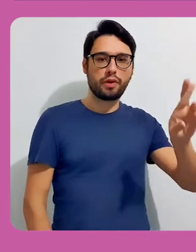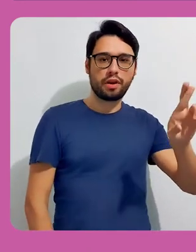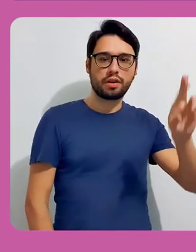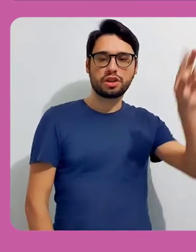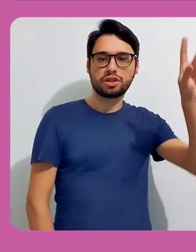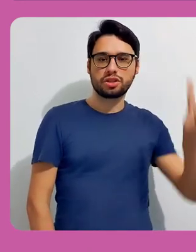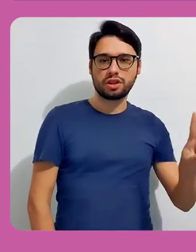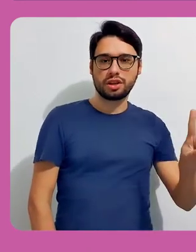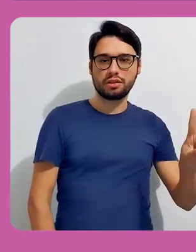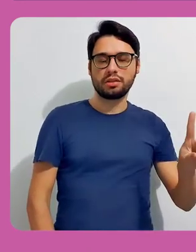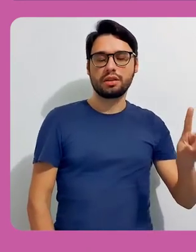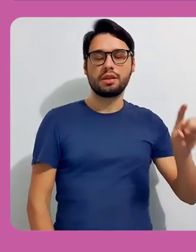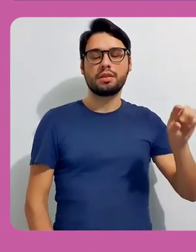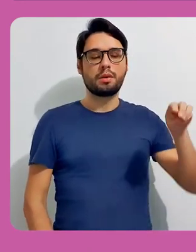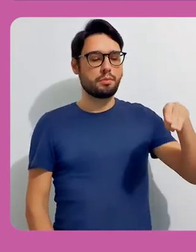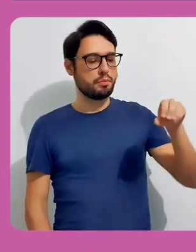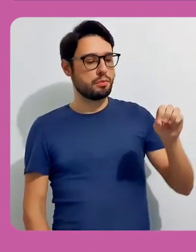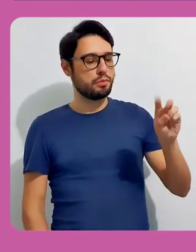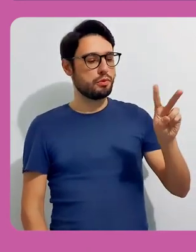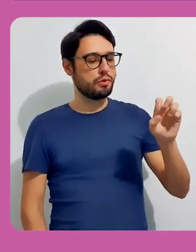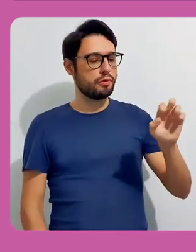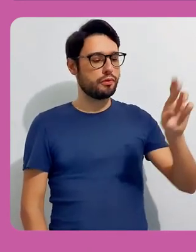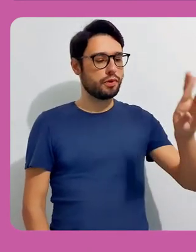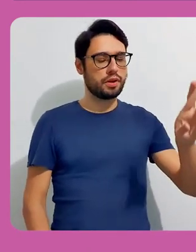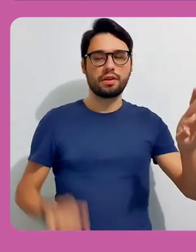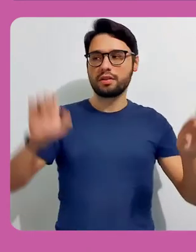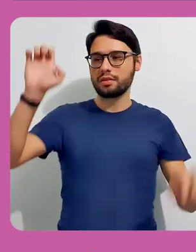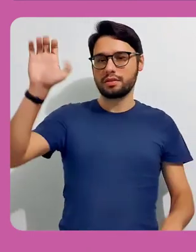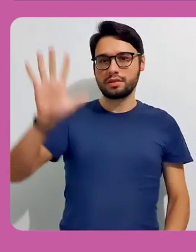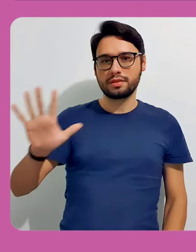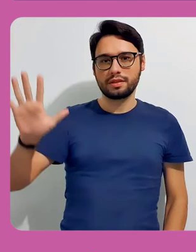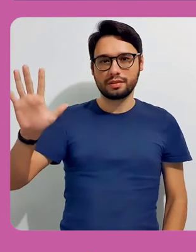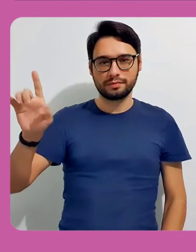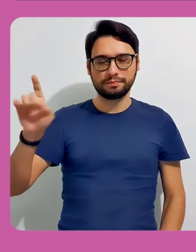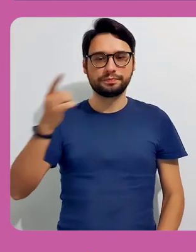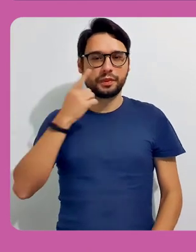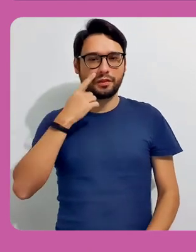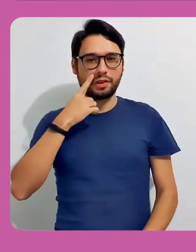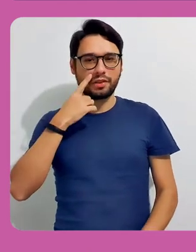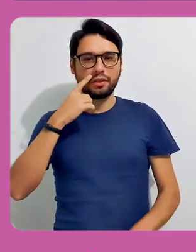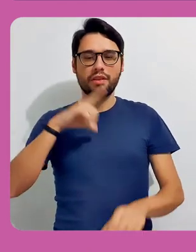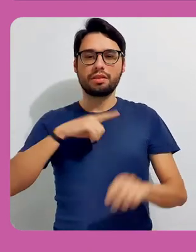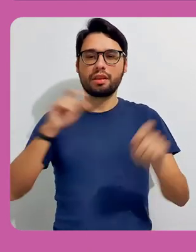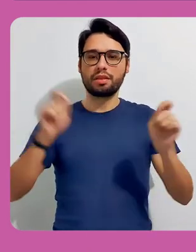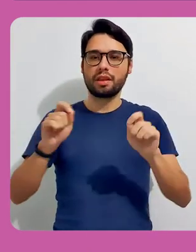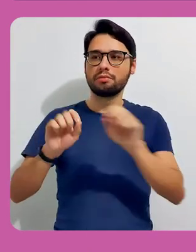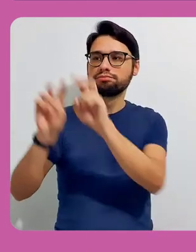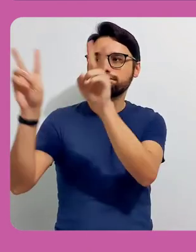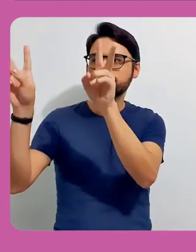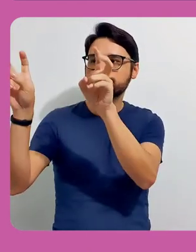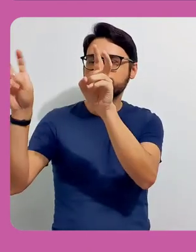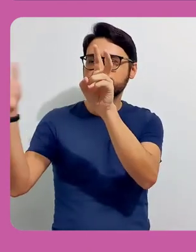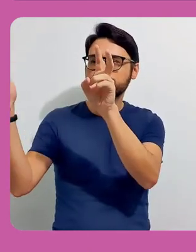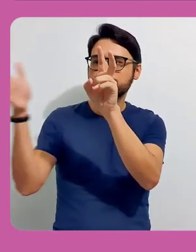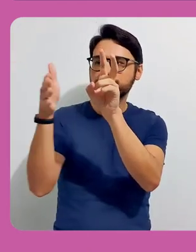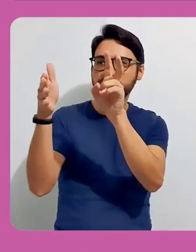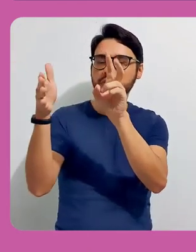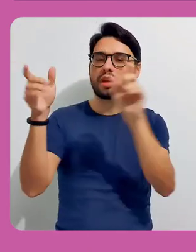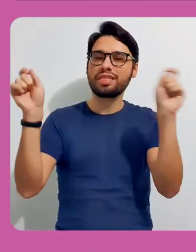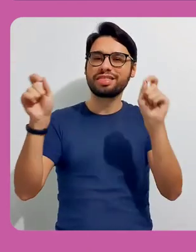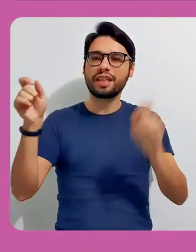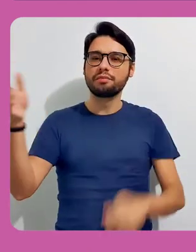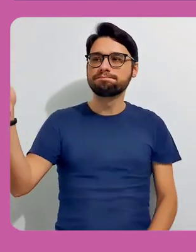para direita não reparem quando eu clicar nele que vai acontecer onde vai chegar um pouquinho para direito eu posso fazer